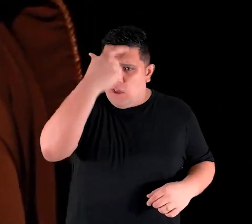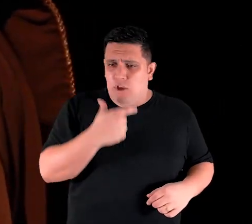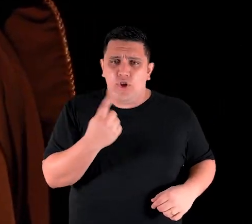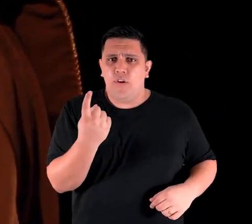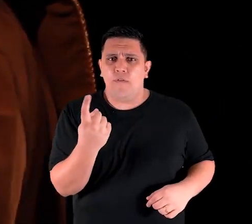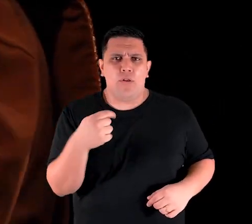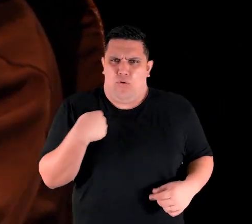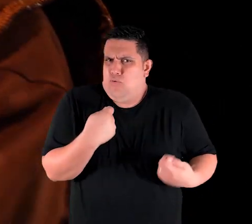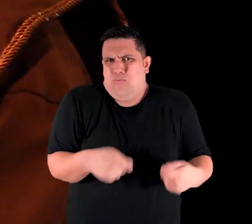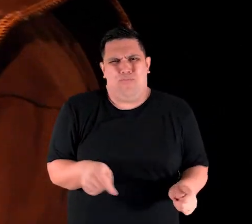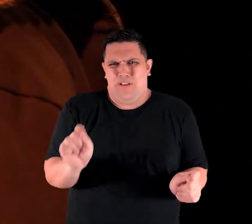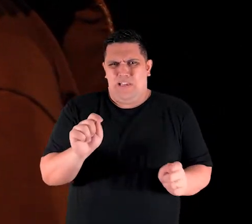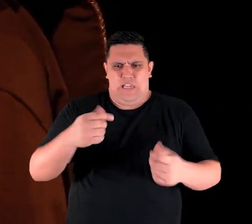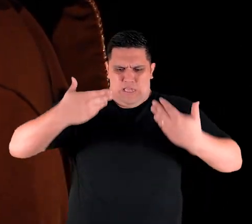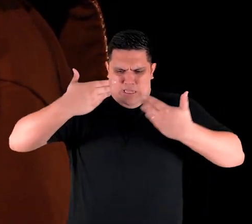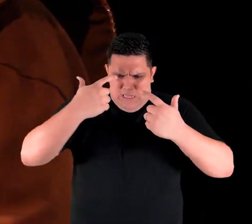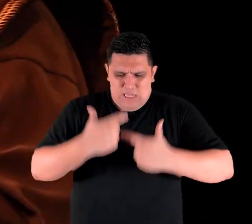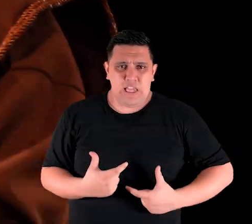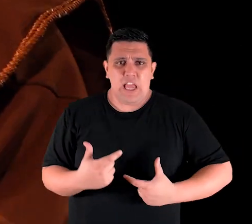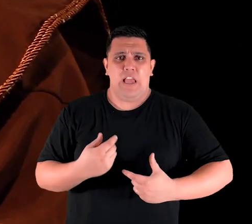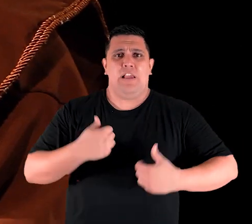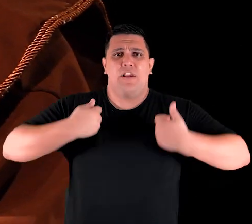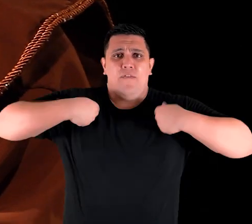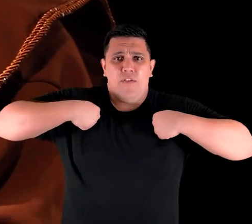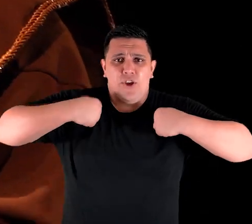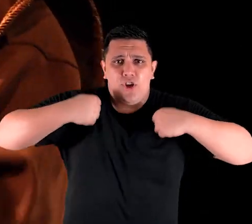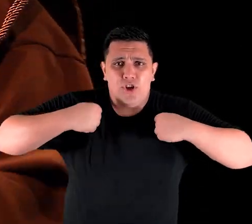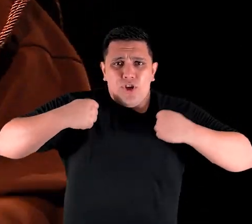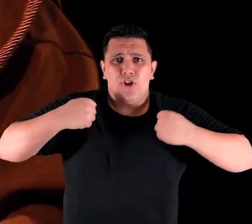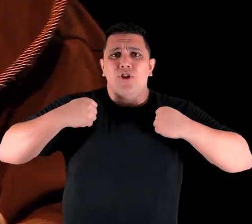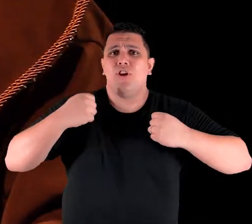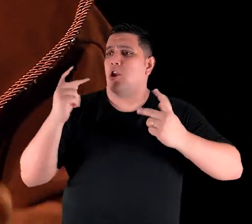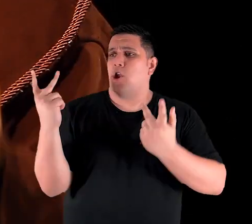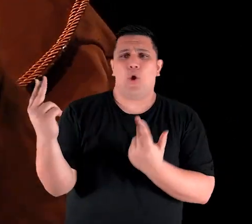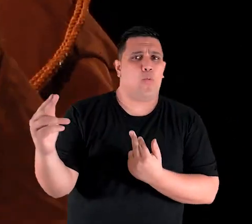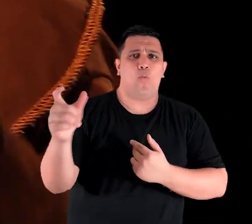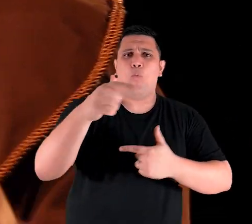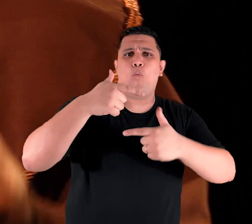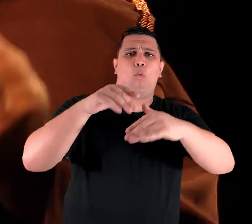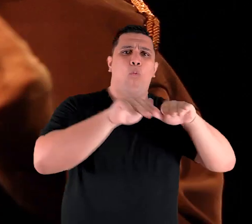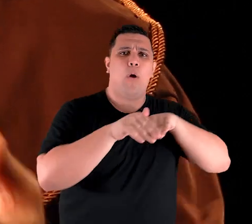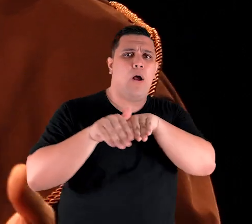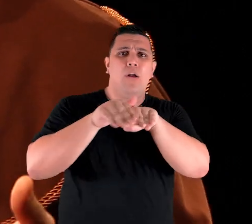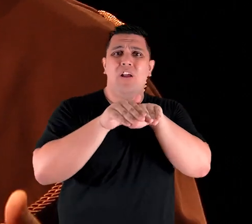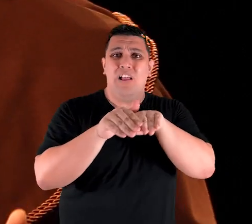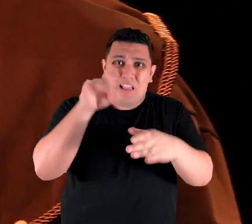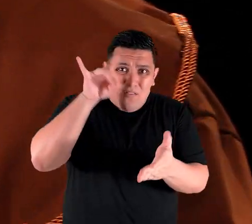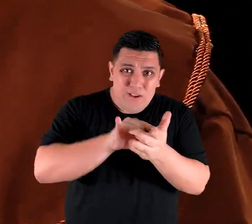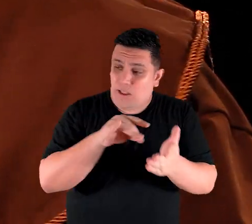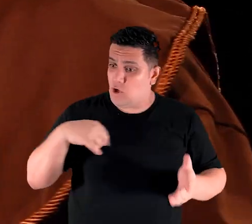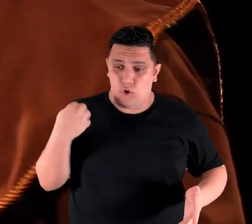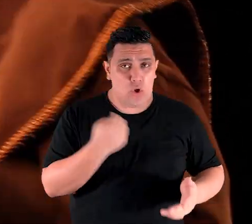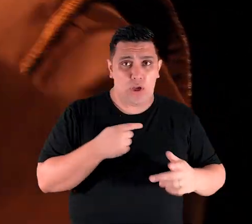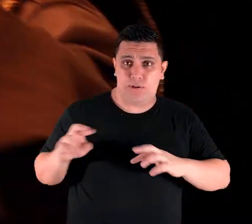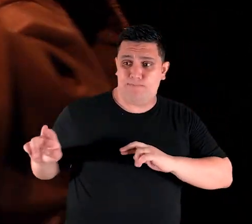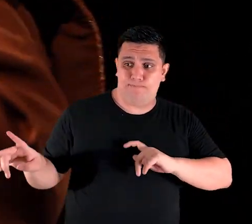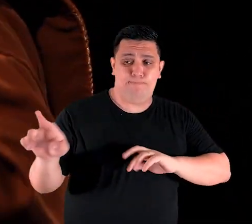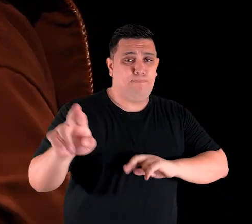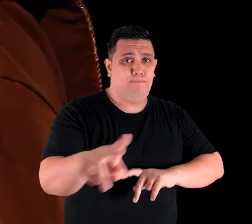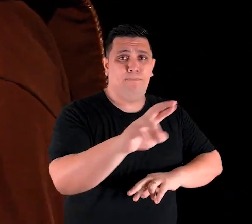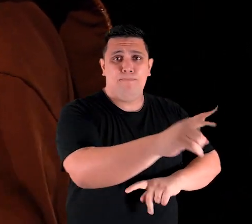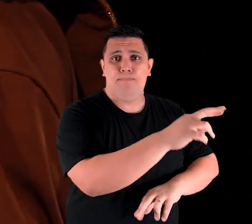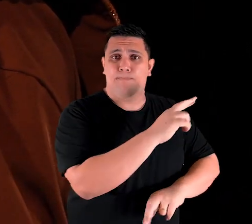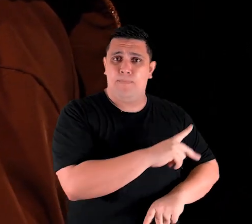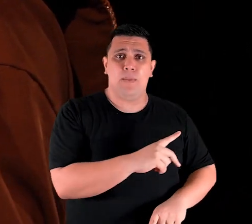precisa ser, se vestir, pensar igual ao outro, quando na verdade somos todos diferentes